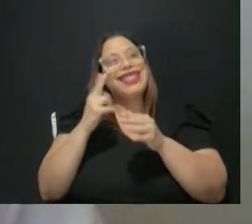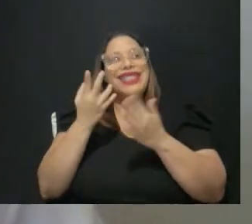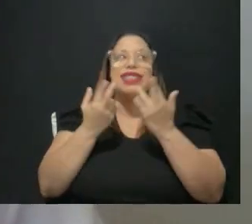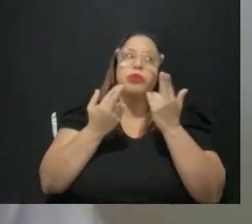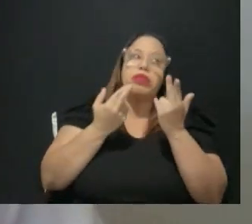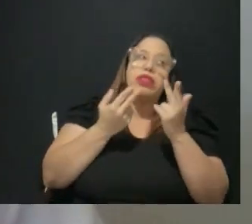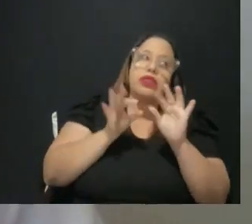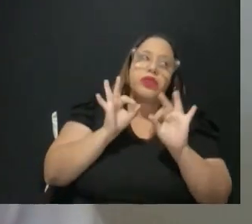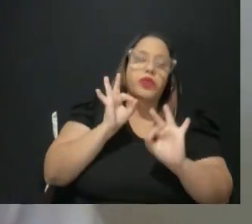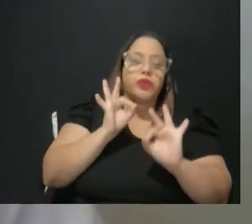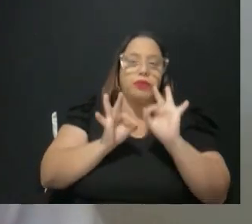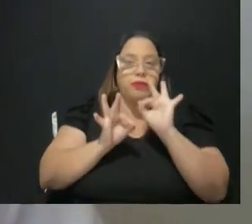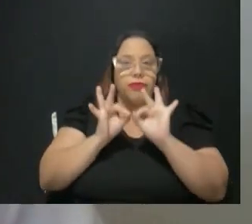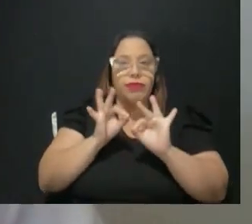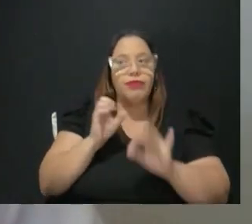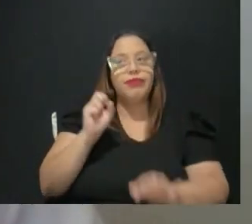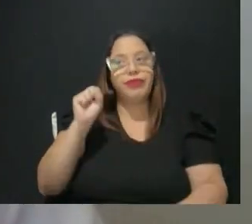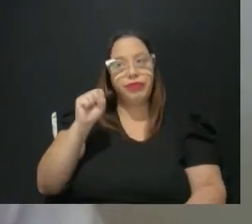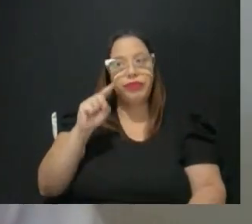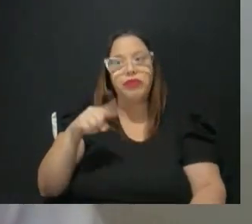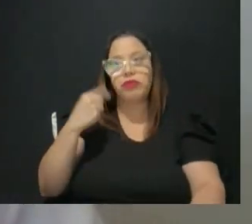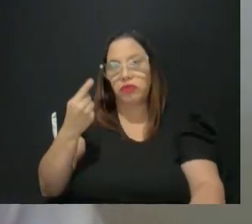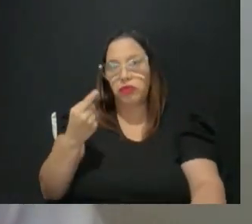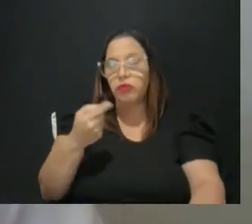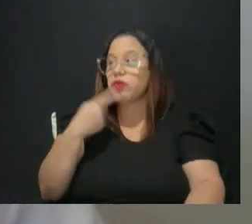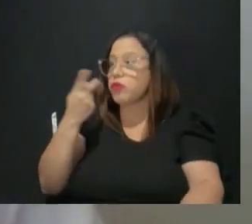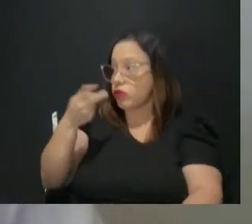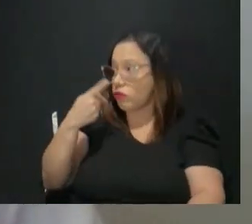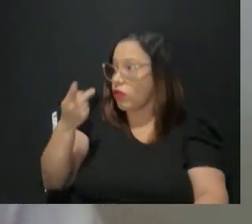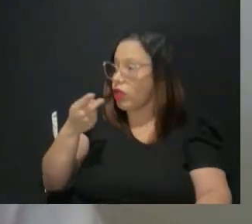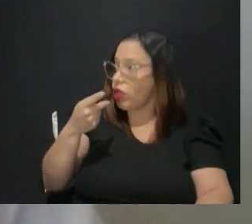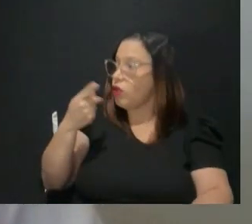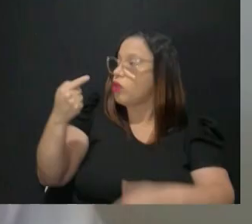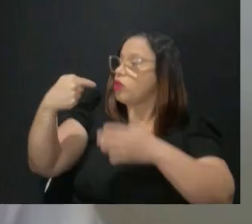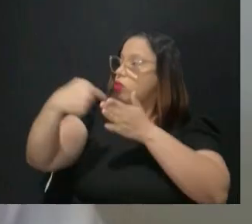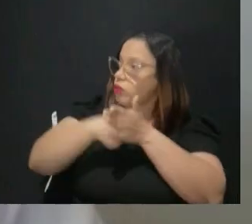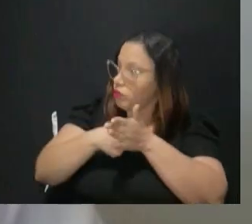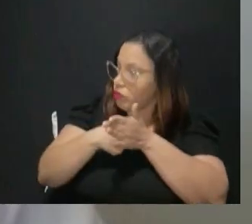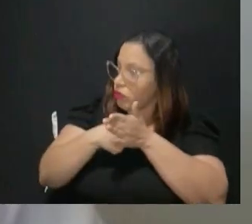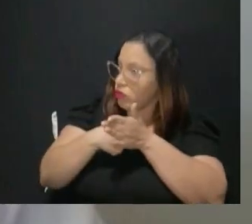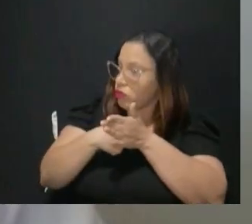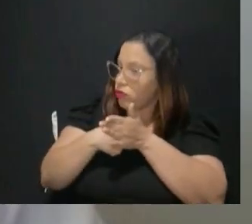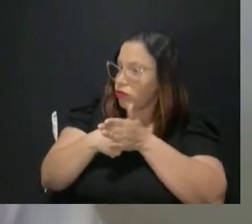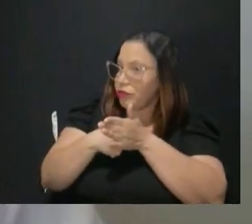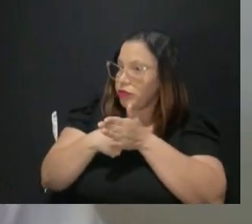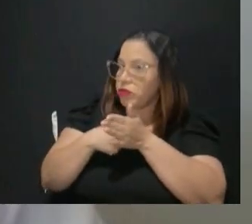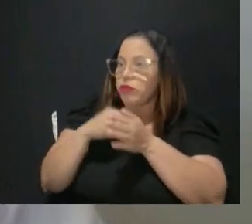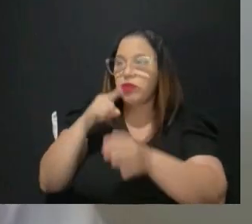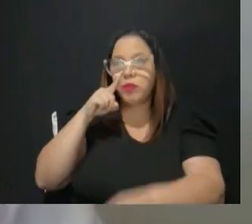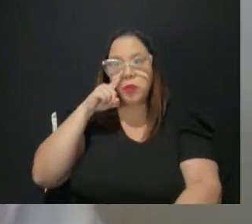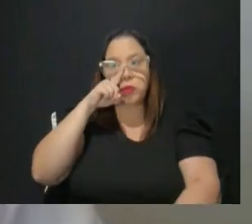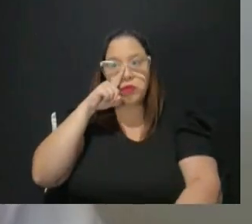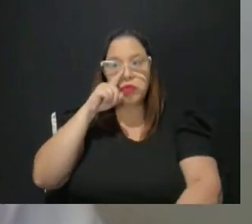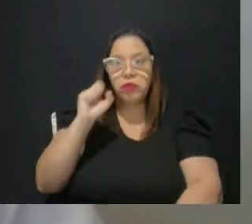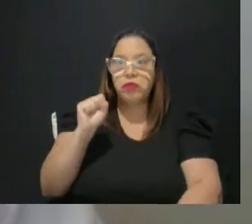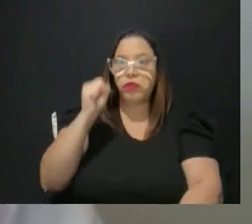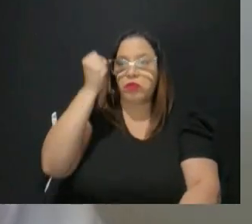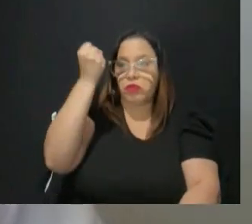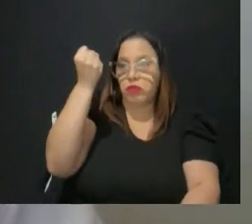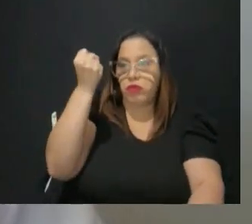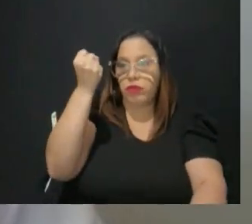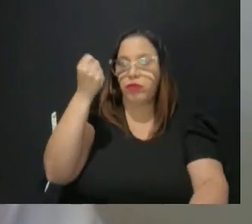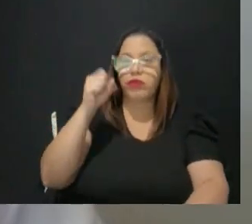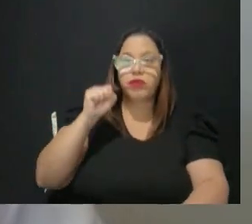isso tenha uma influência, sim, além do que aquilo que eu te falei, como você me perguntou sobre os fatores de risco e os hábitos